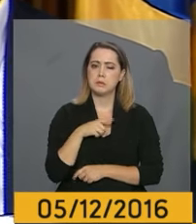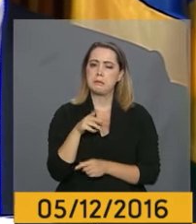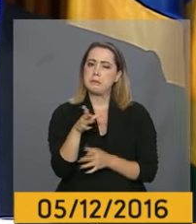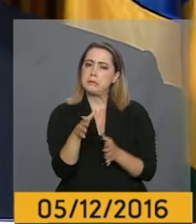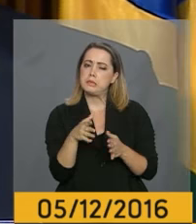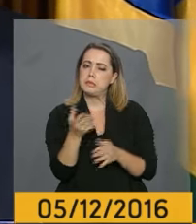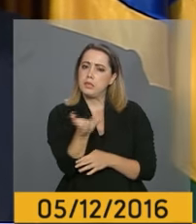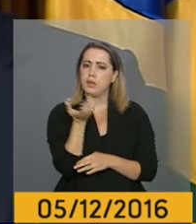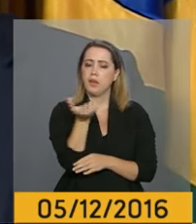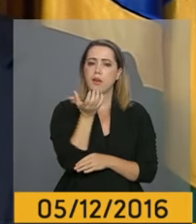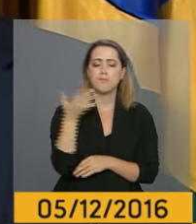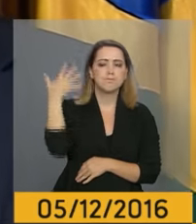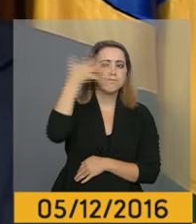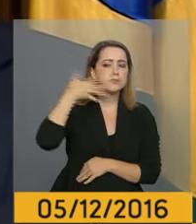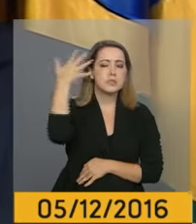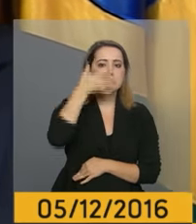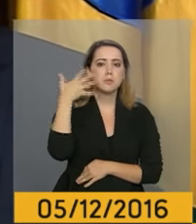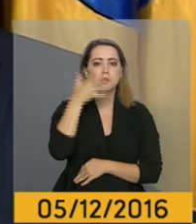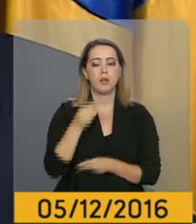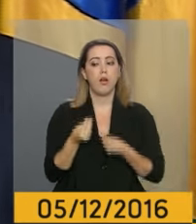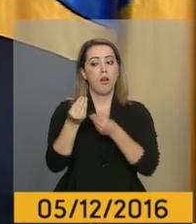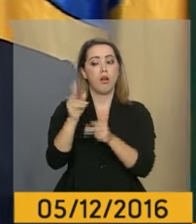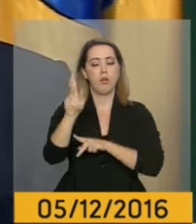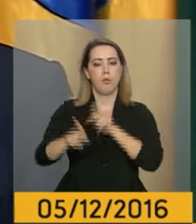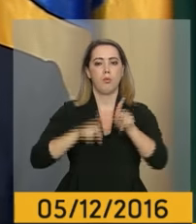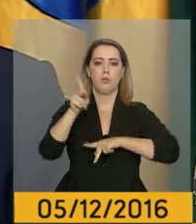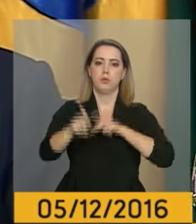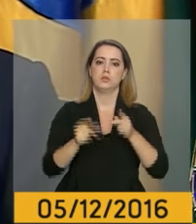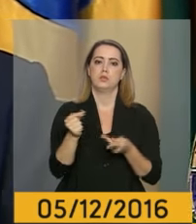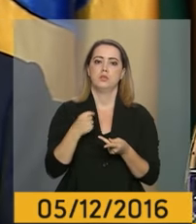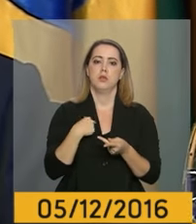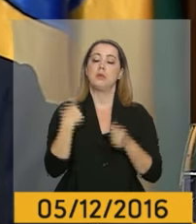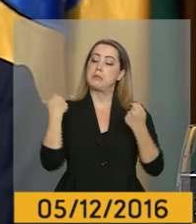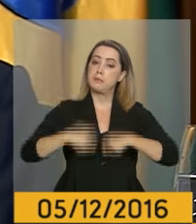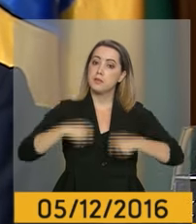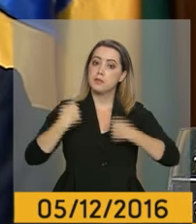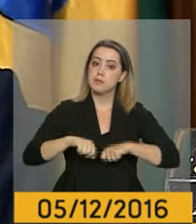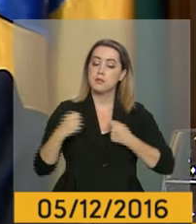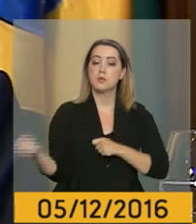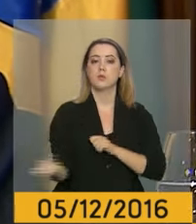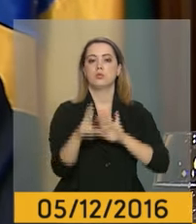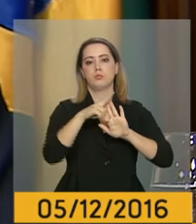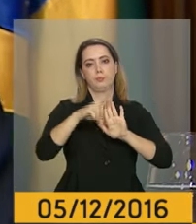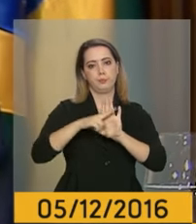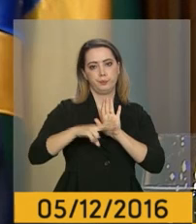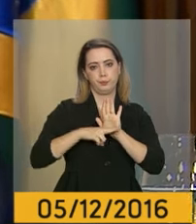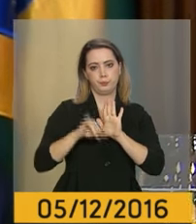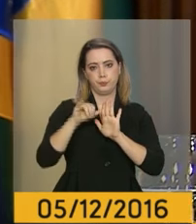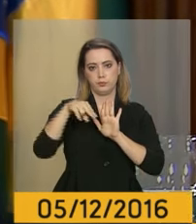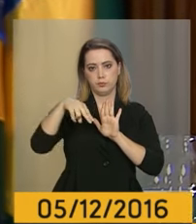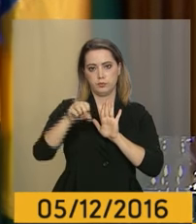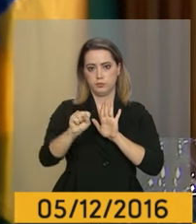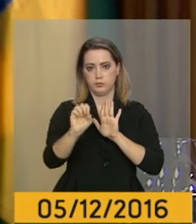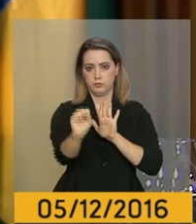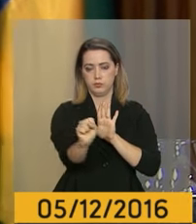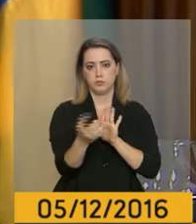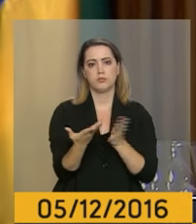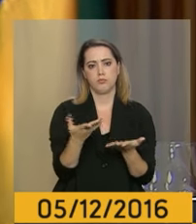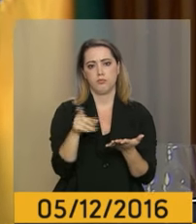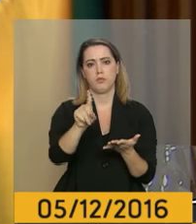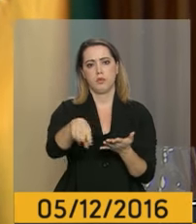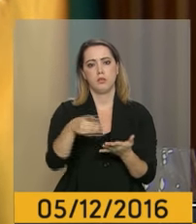esclarecer o povo, né? O povo brasileiro a respeito da indispensabilidade da reforma da previdência. Isso deverá